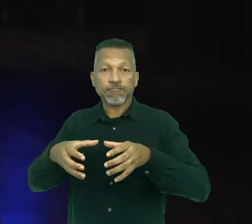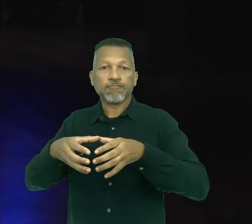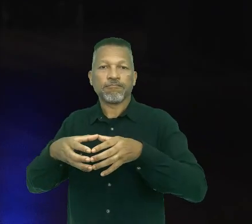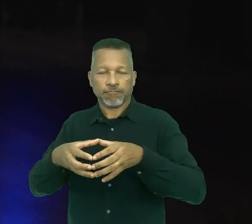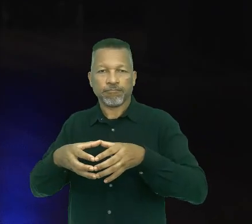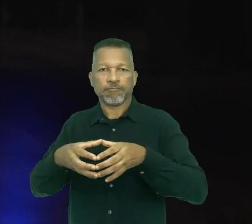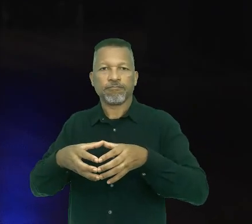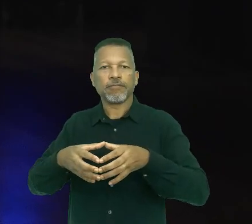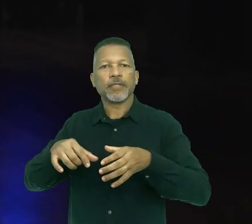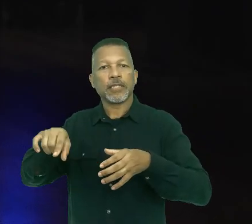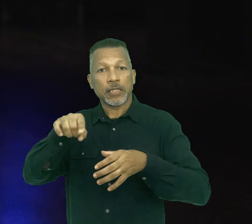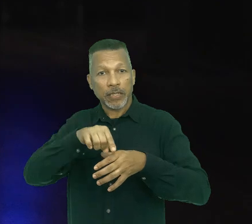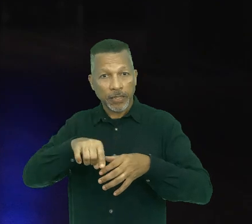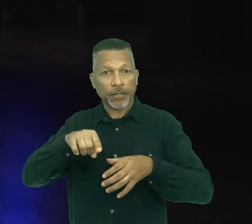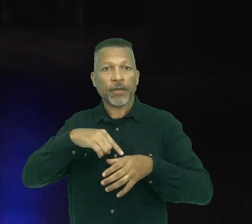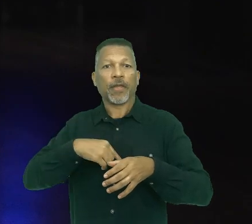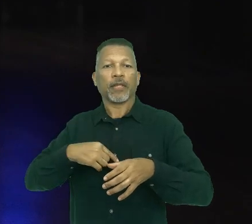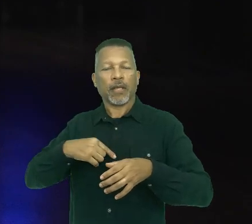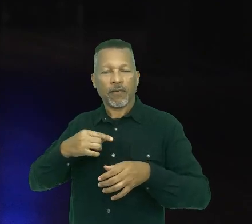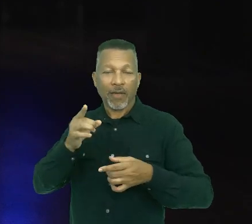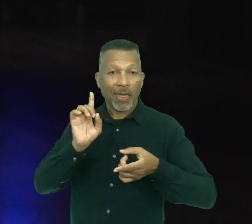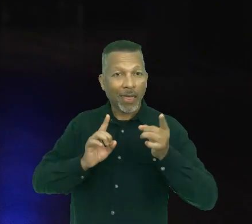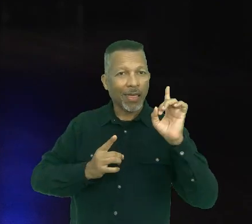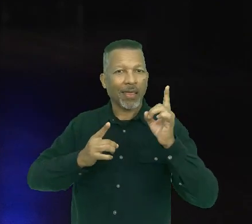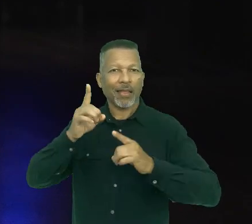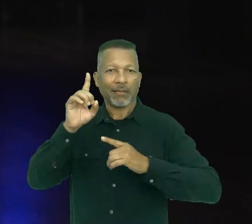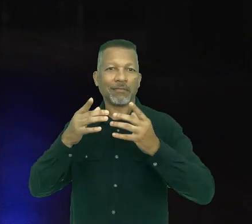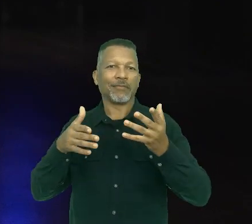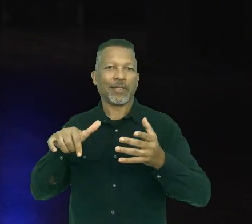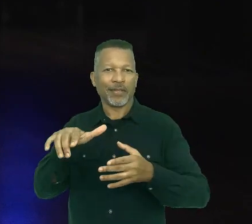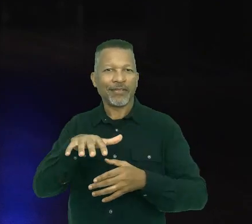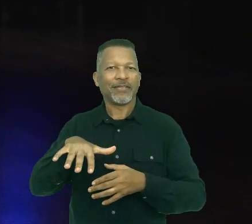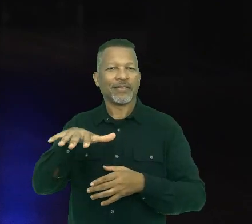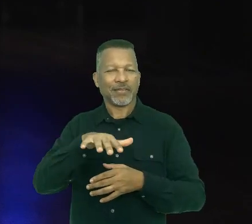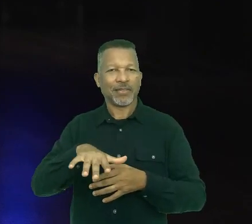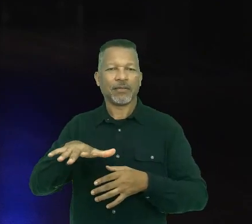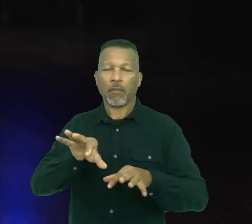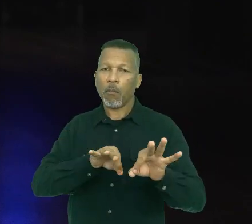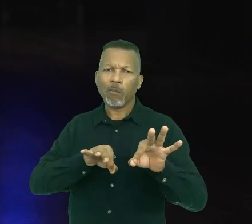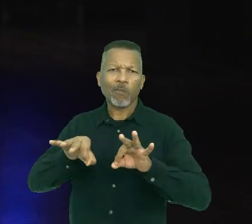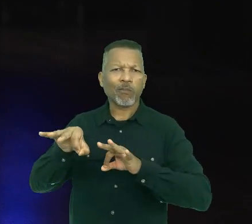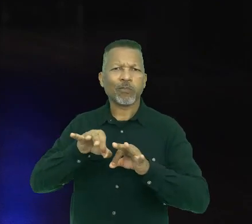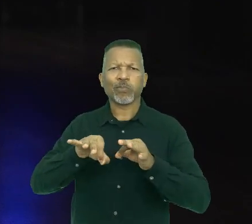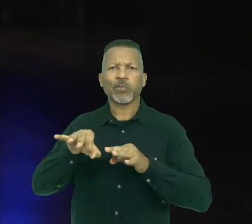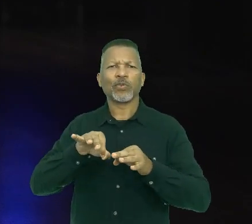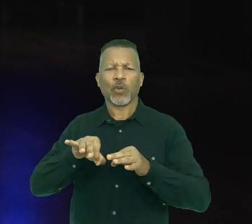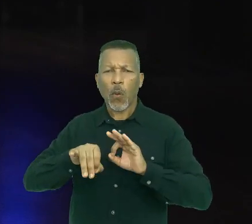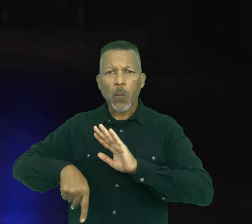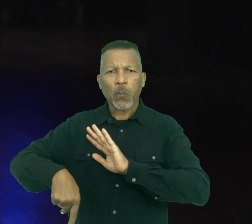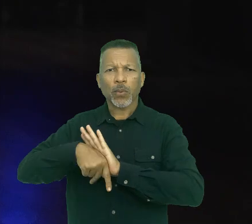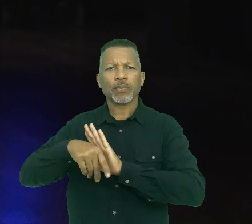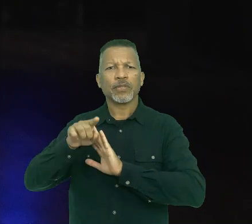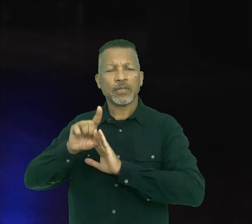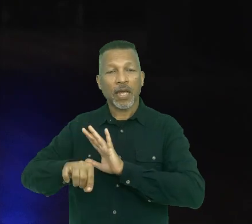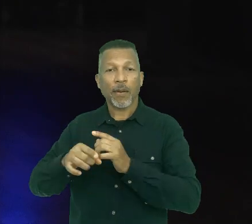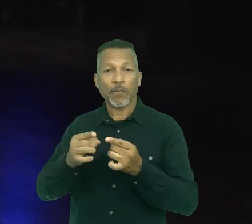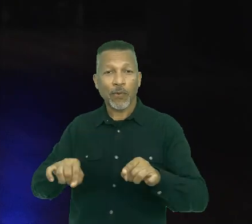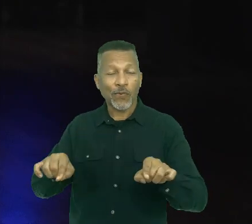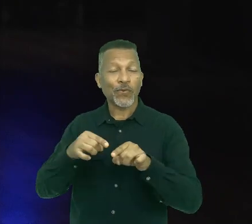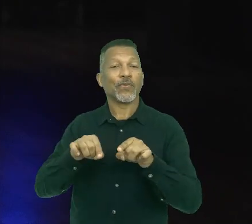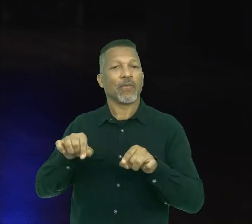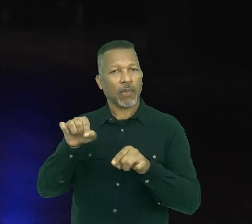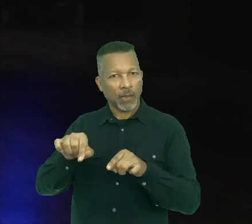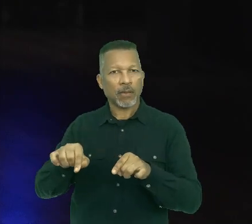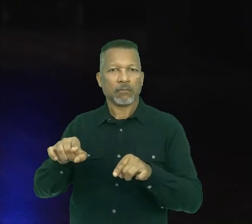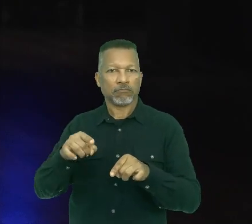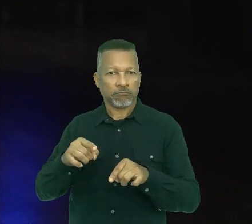Jardim, que teve carnaval, teve muita produção autoral de música, um festival de música